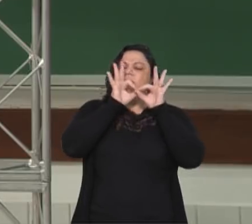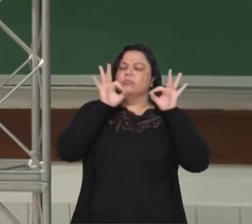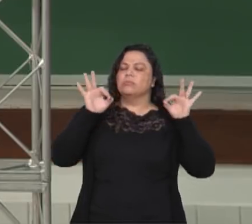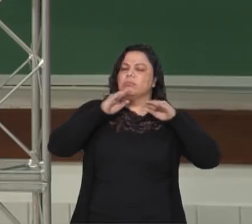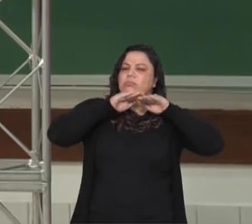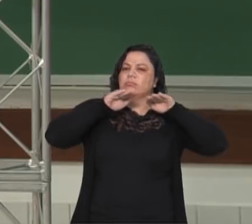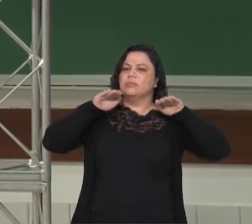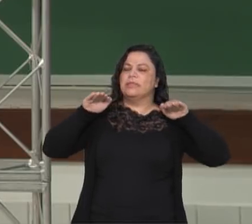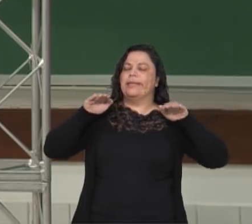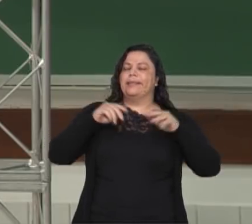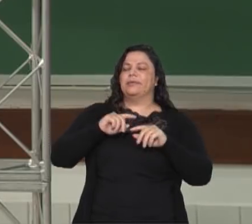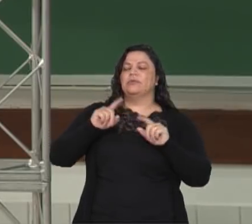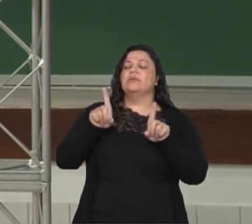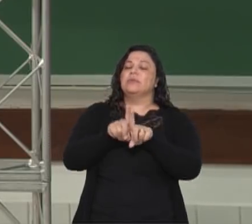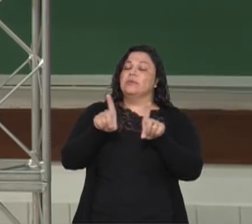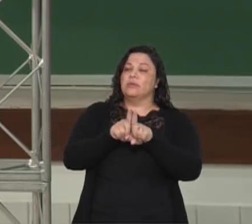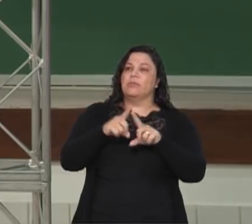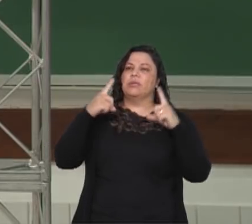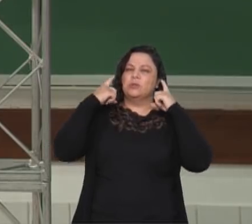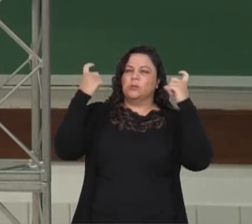Agora a gente já pode ir para o nosso quiz, né?